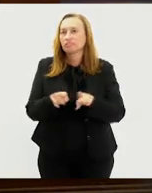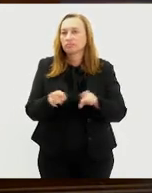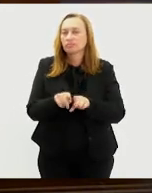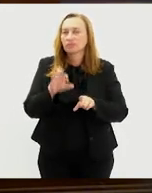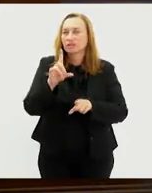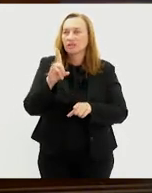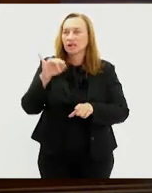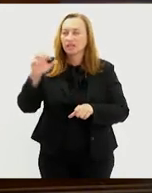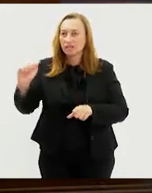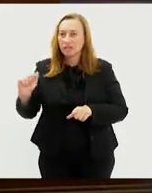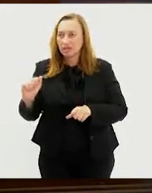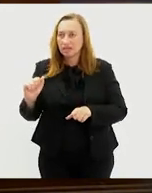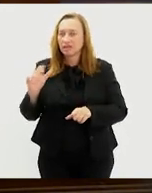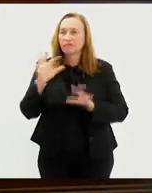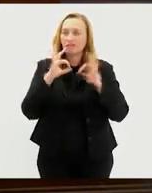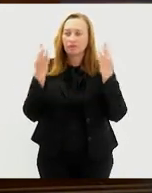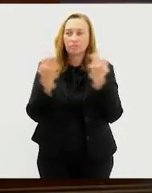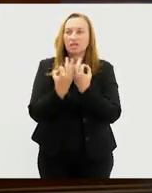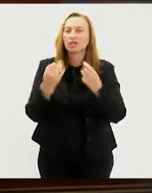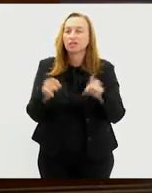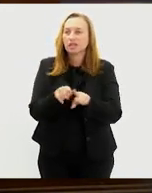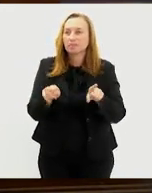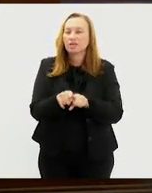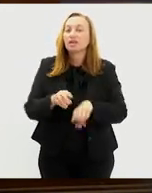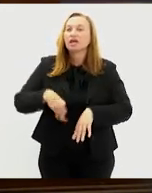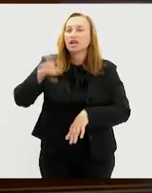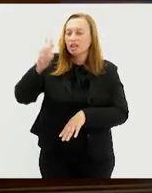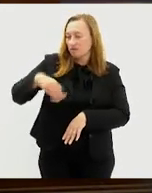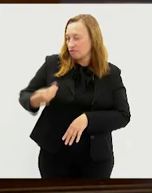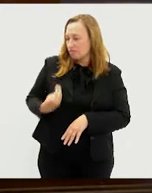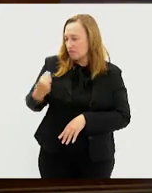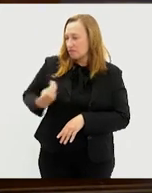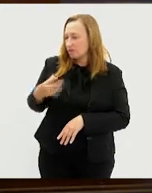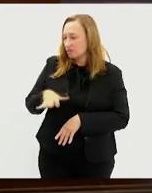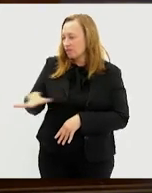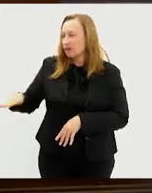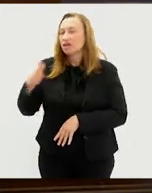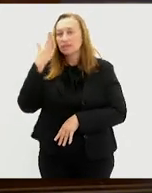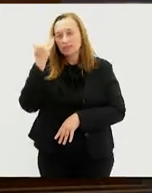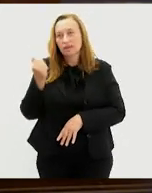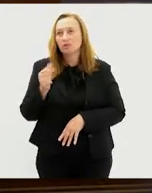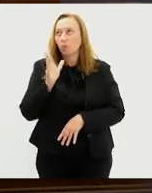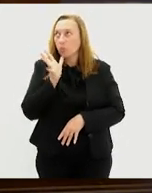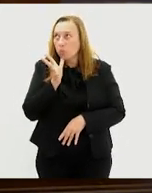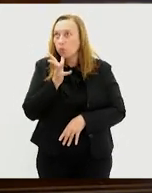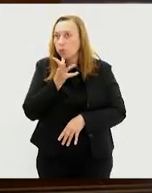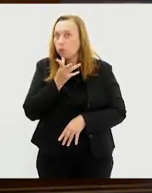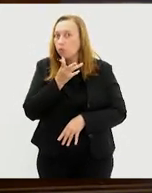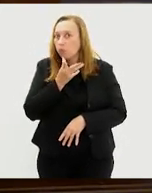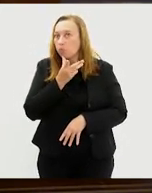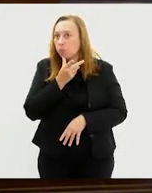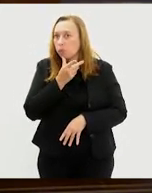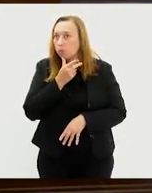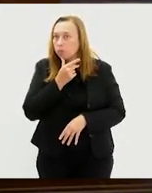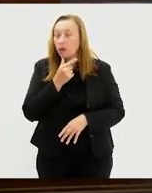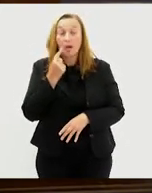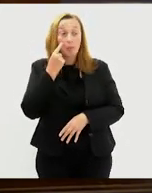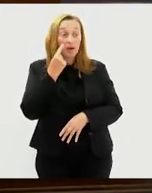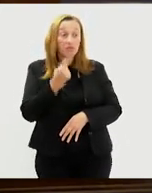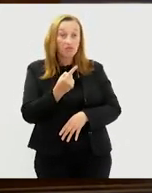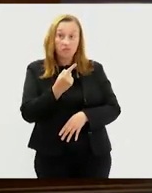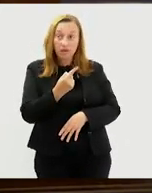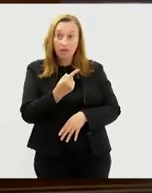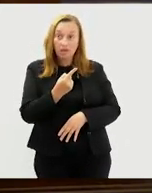funcionaram Quem mora na favela sabe o tempo que leva para marcar uma consulta e dessa consulta o tempo que